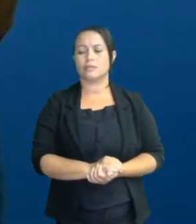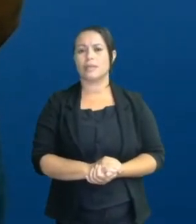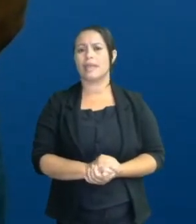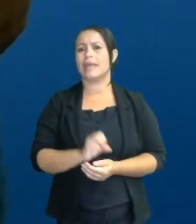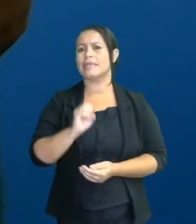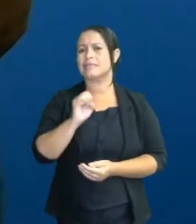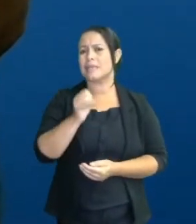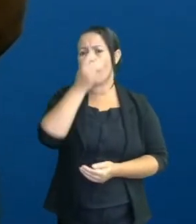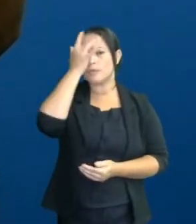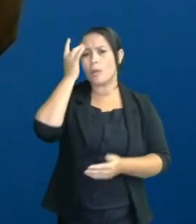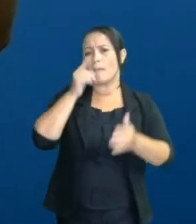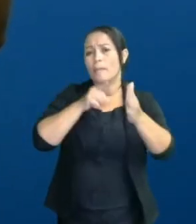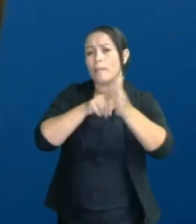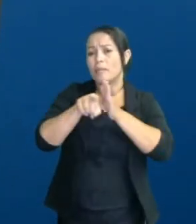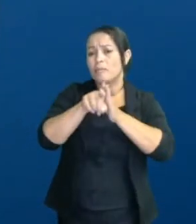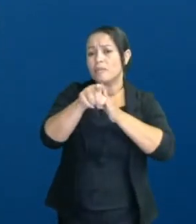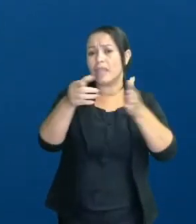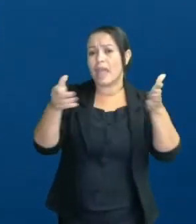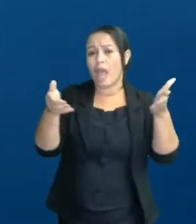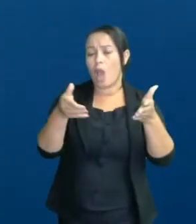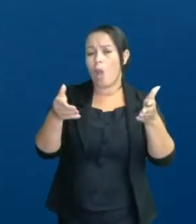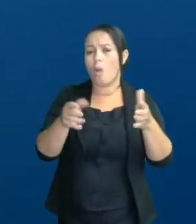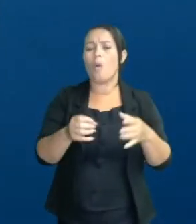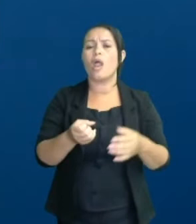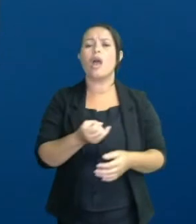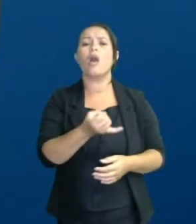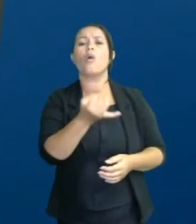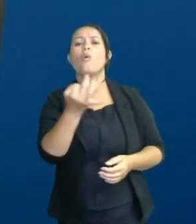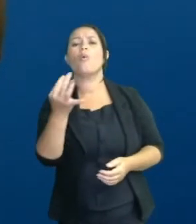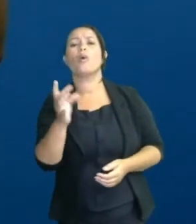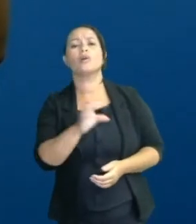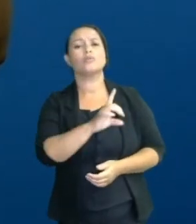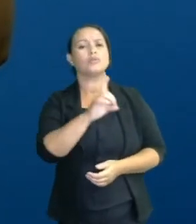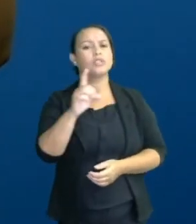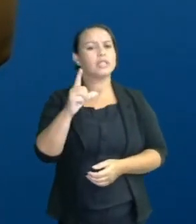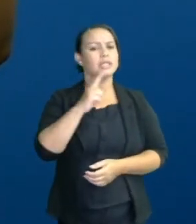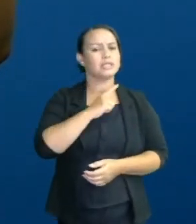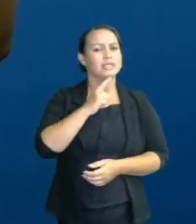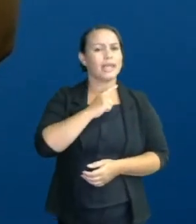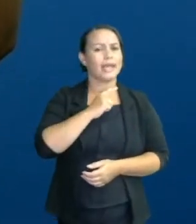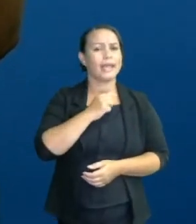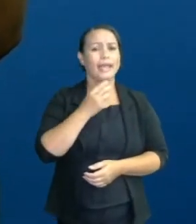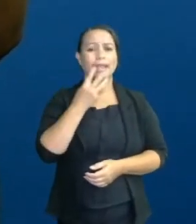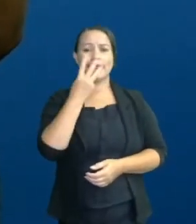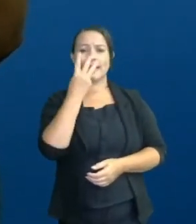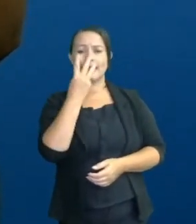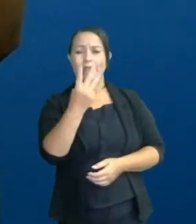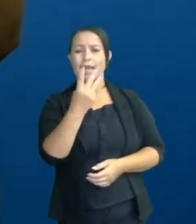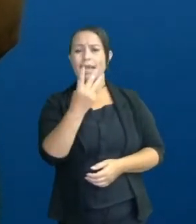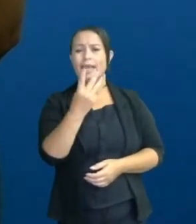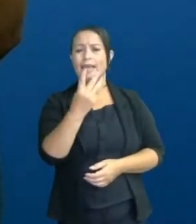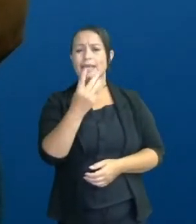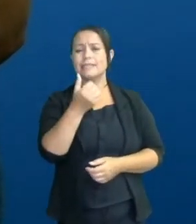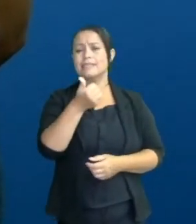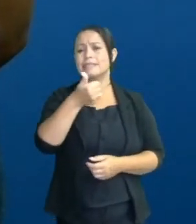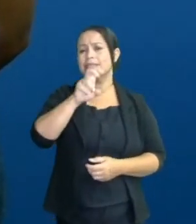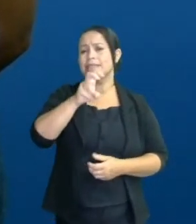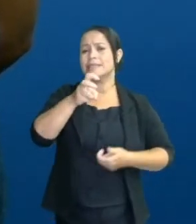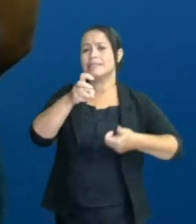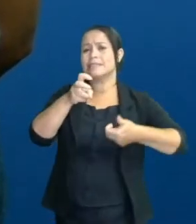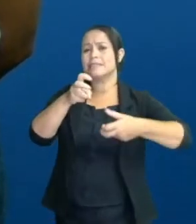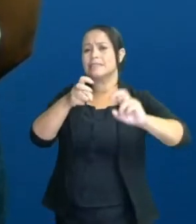Se alguém perguntar para você agora, quantos dias há em 3 quinzenas? Você vai saber